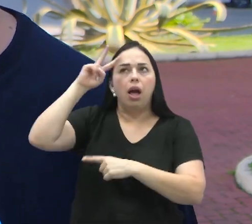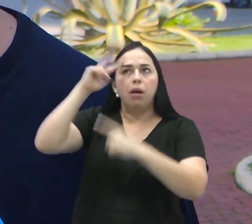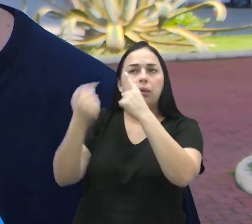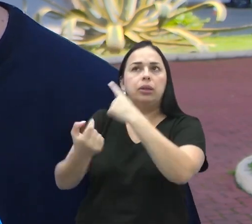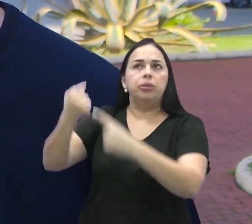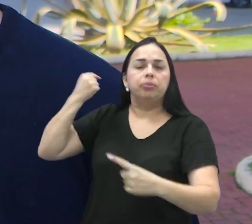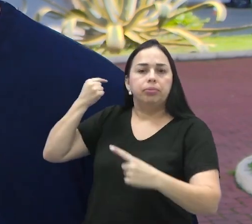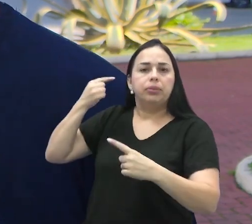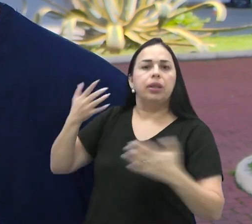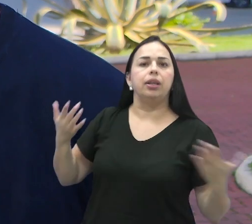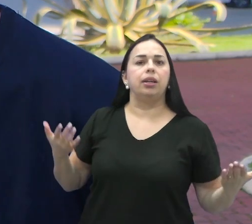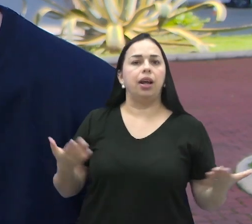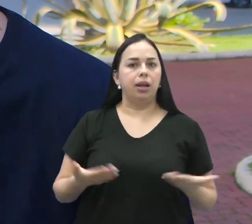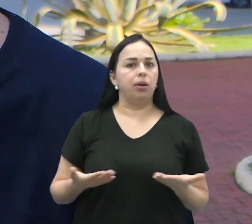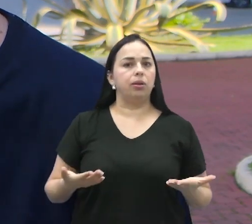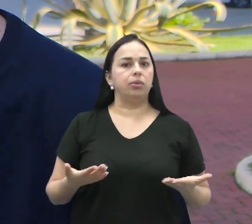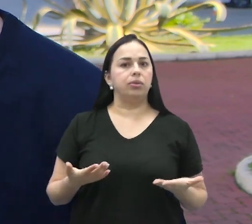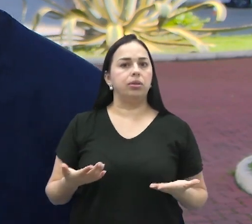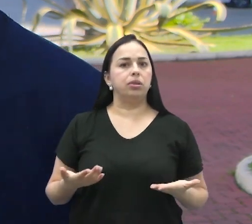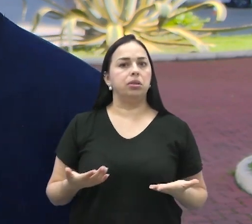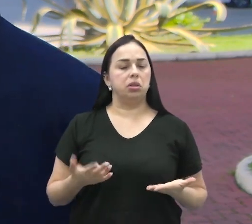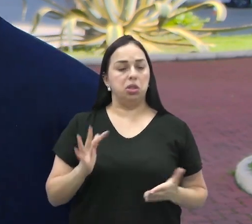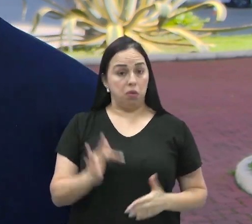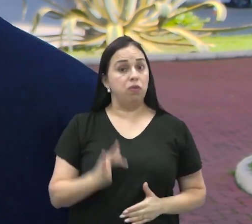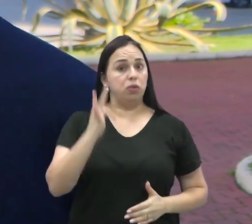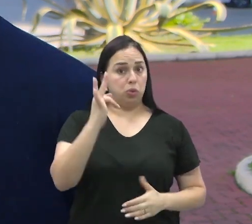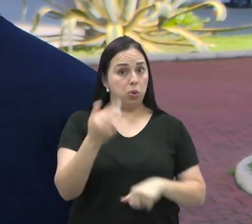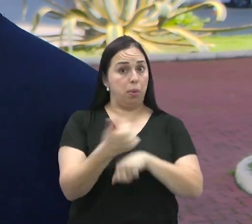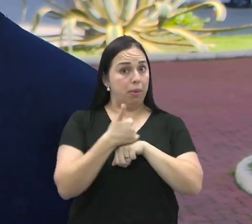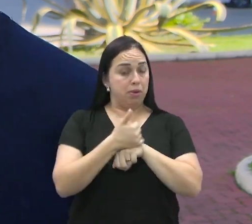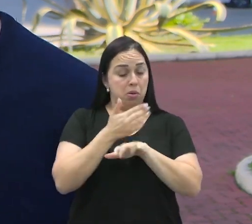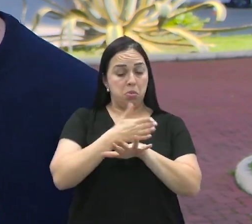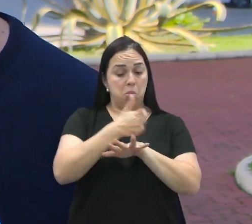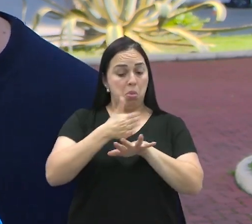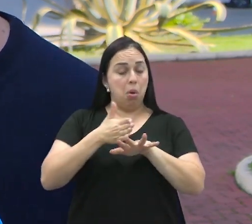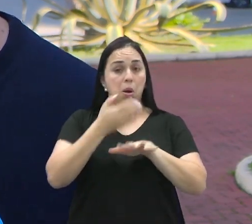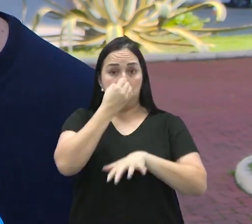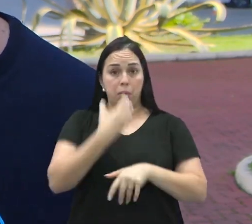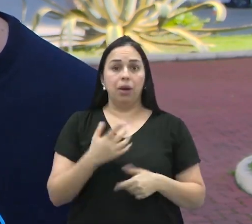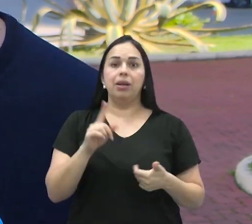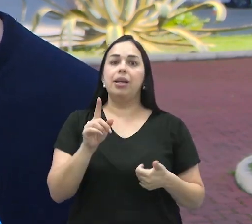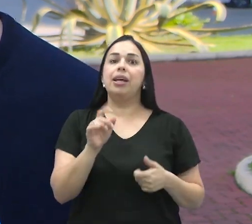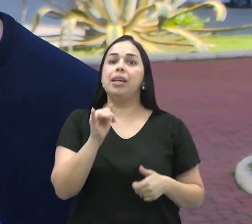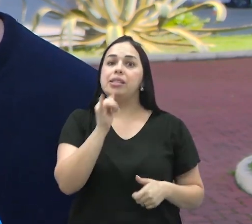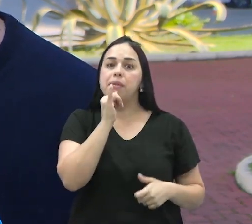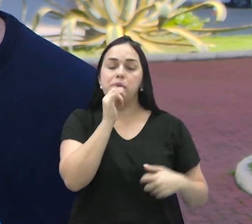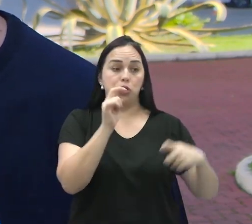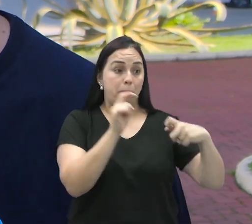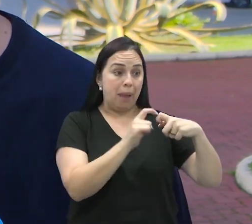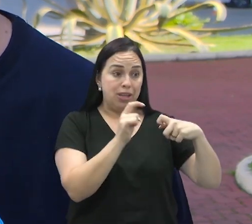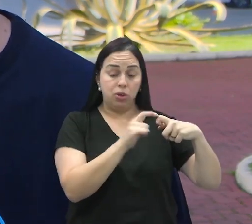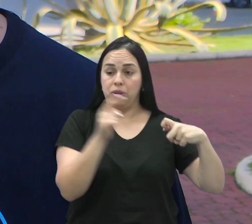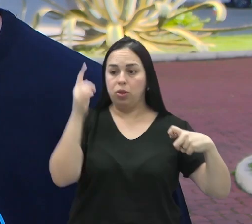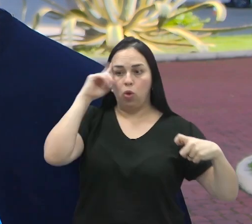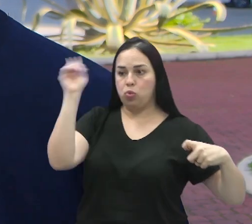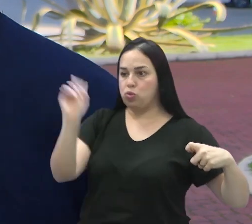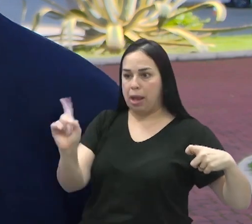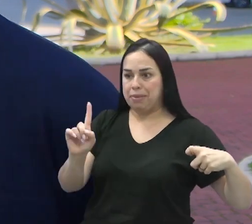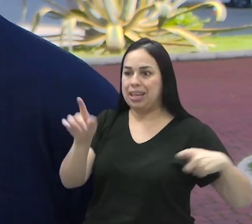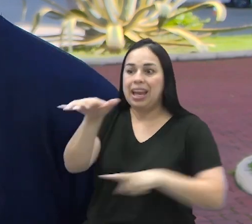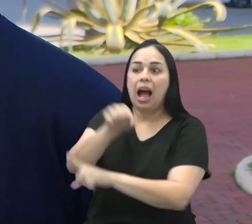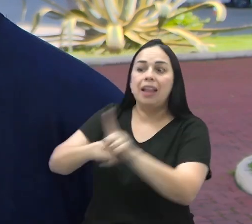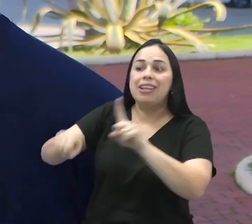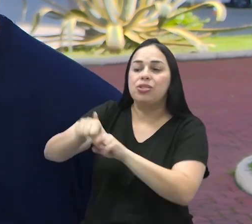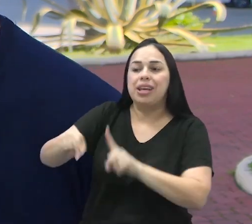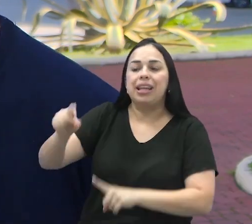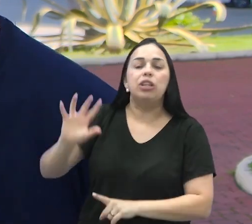sociais, culturais, não é? Para que a pessoa, inclusive, seja um bom profissional em diversas áreas, né? Um médico, se o médico não